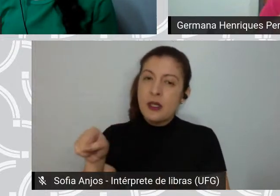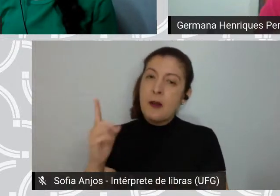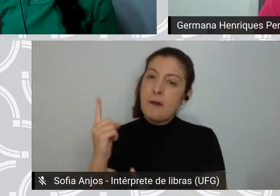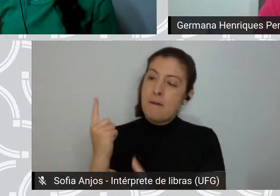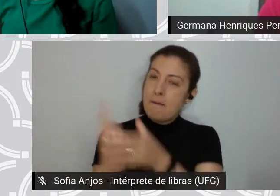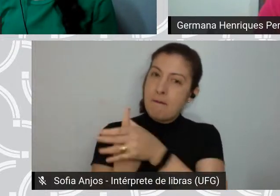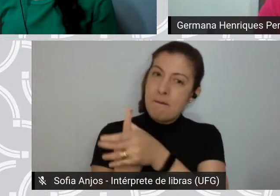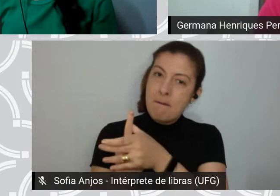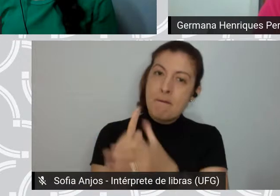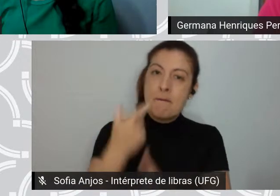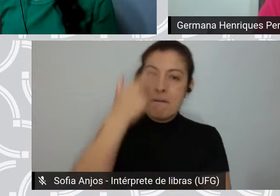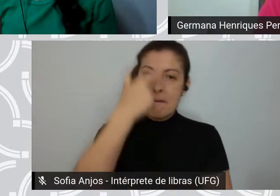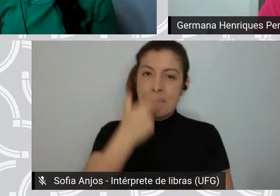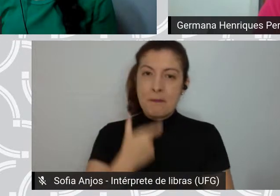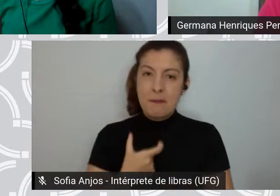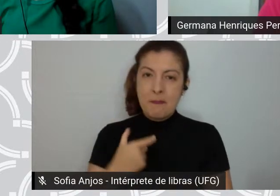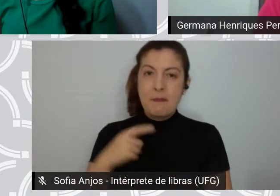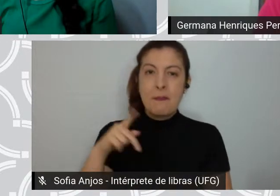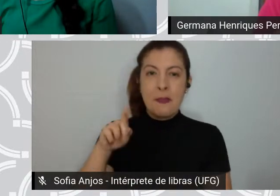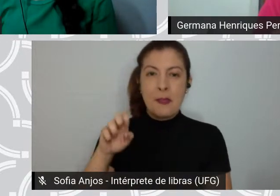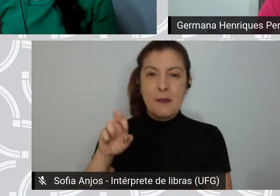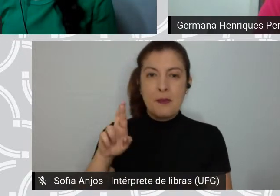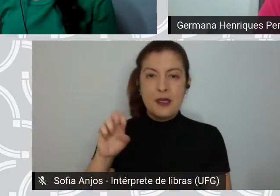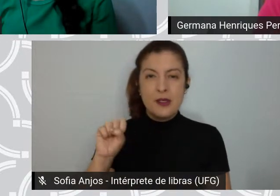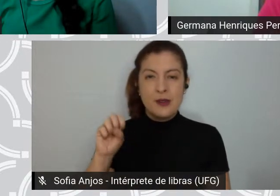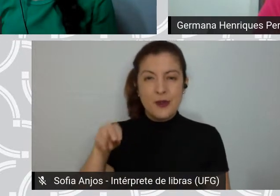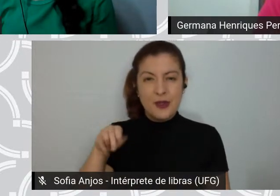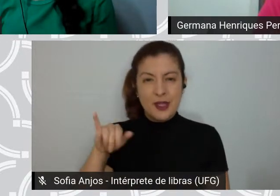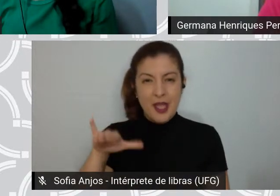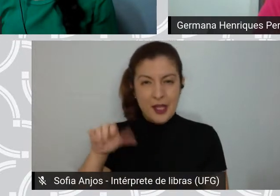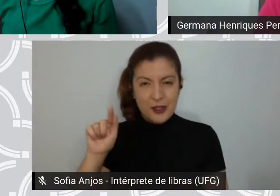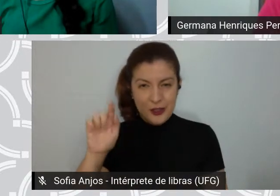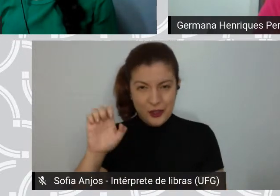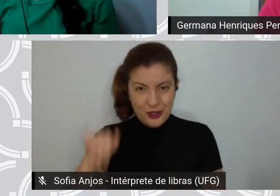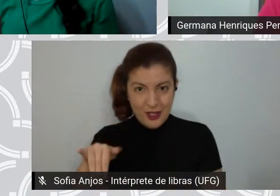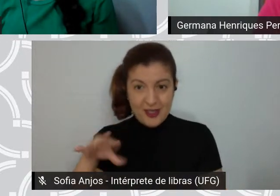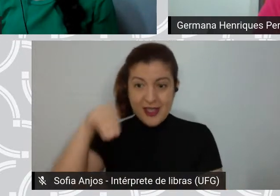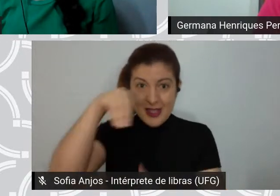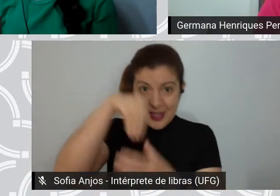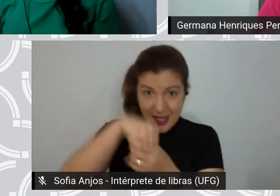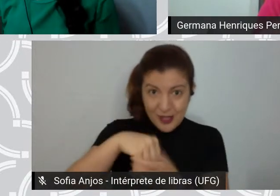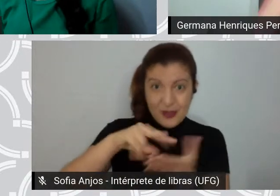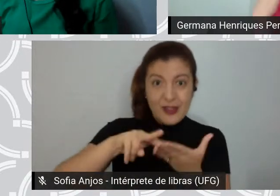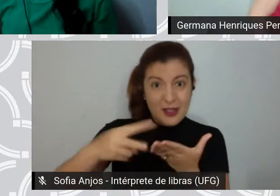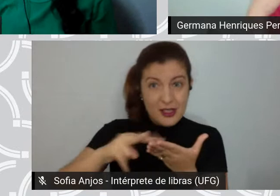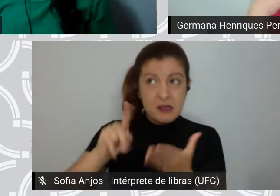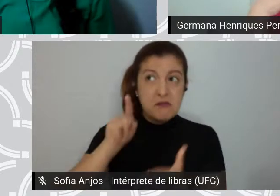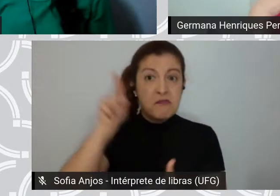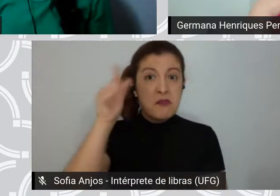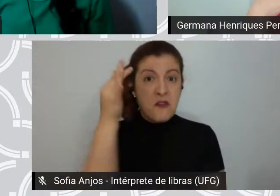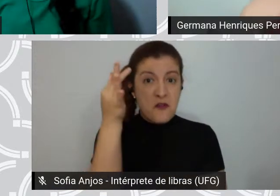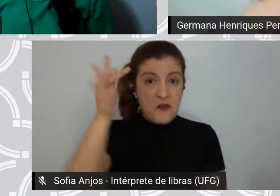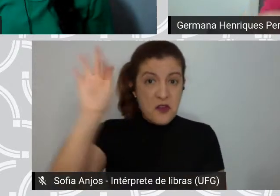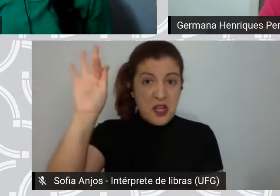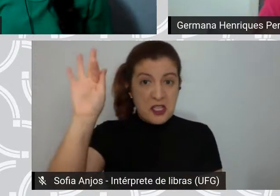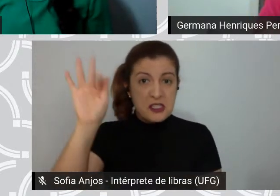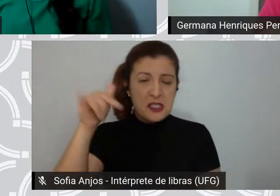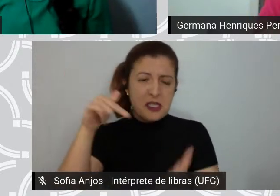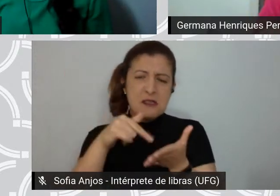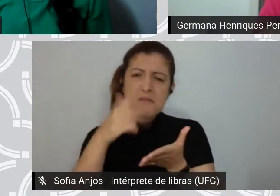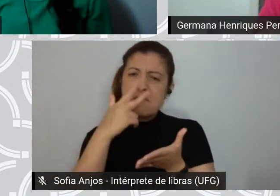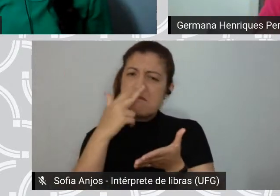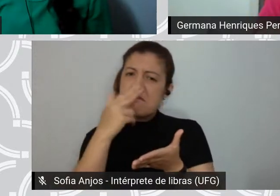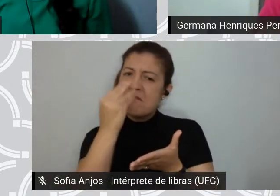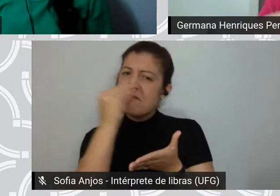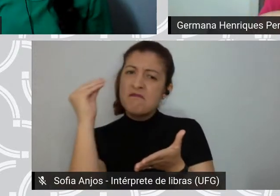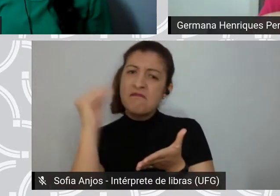é banalizada pelo tradutor, né? Pelas tradutoras francesas, né? Como ela é banalizada no sentido